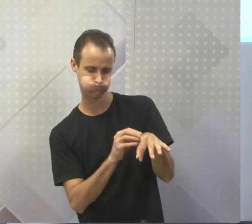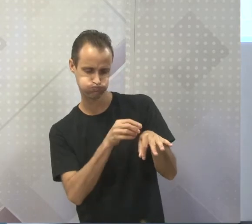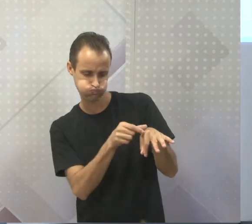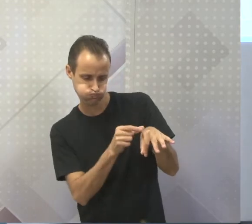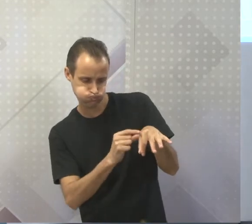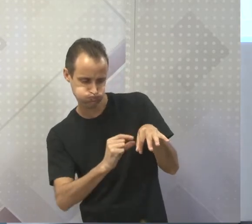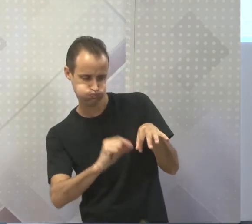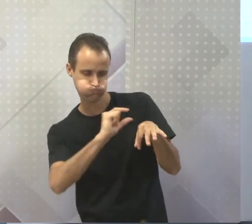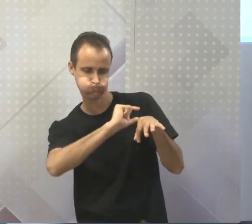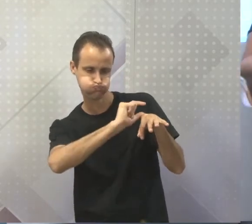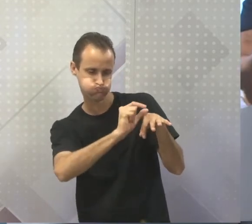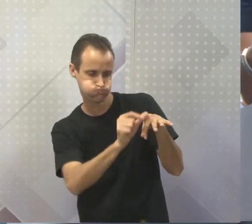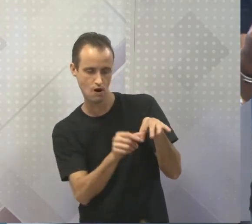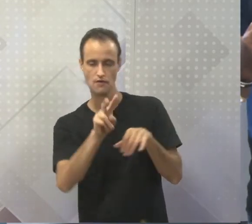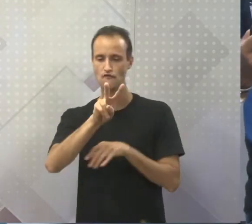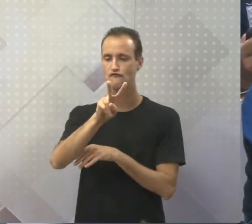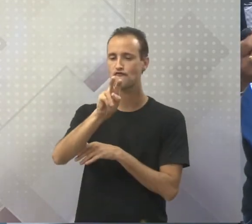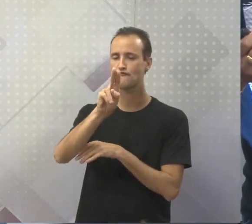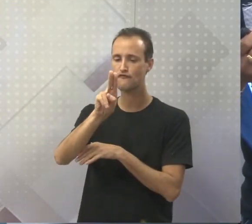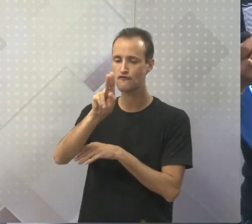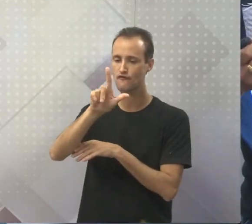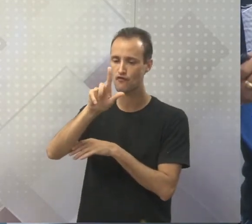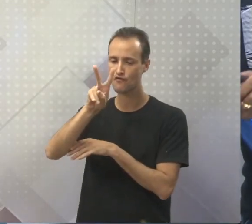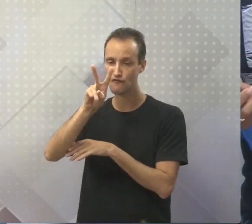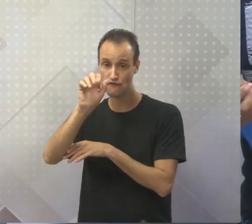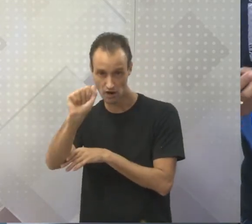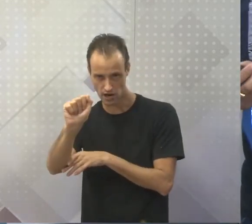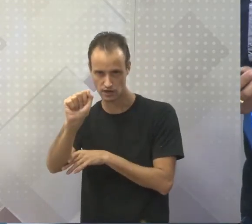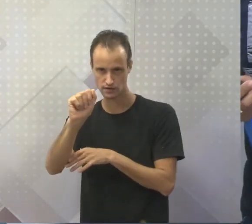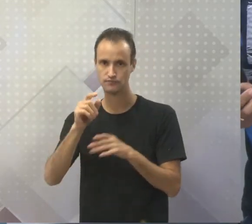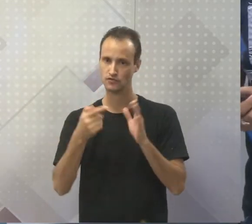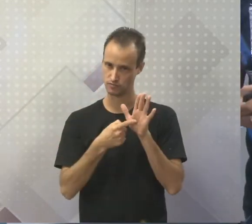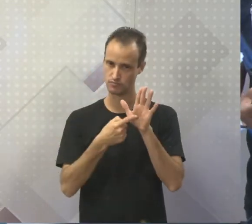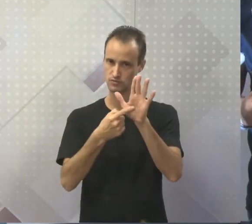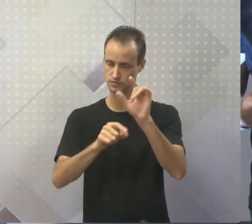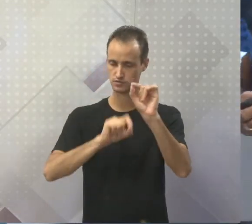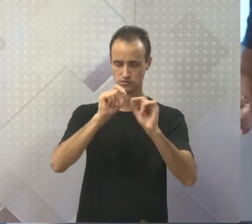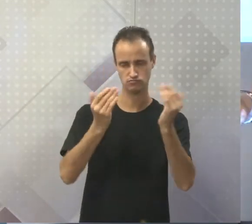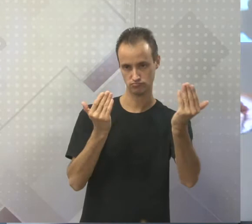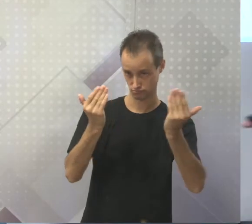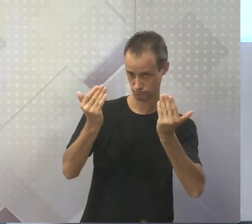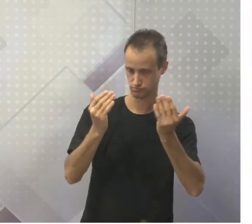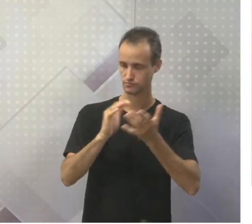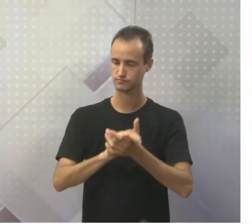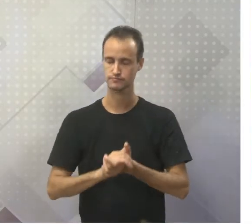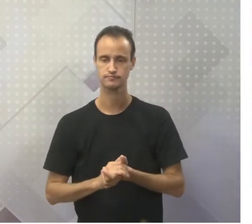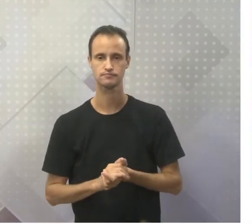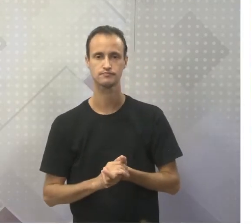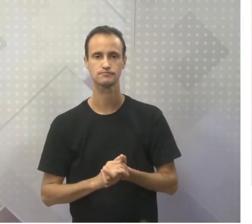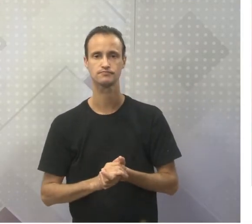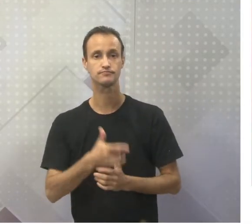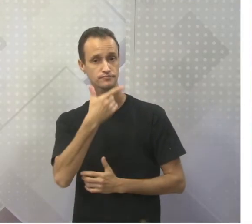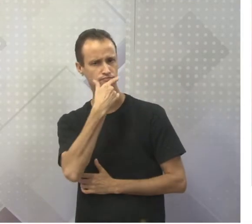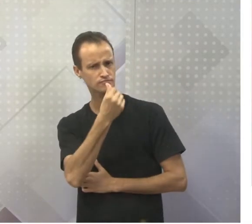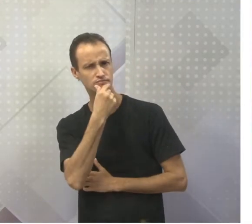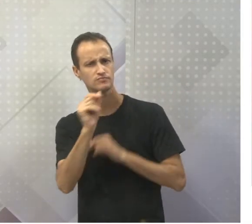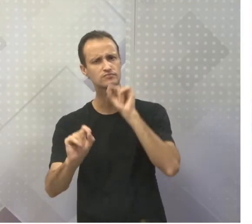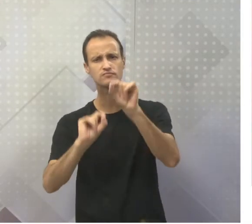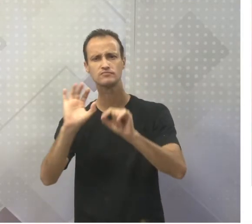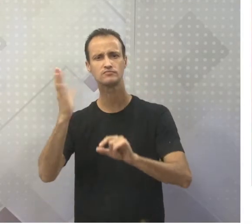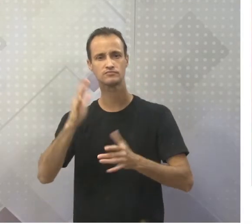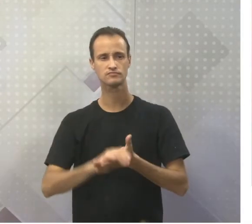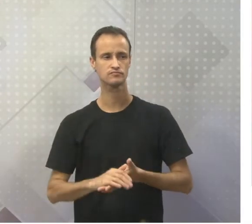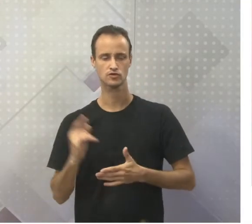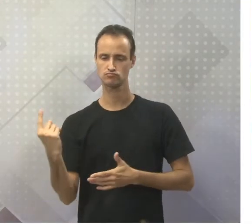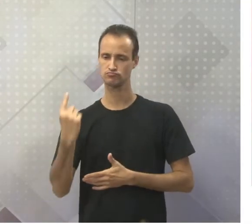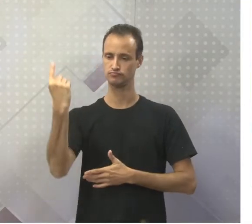a ser uma vulva. Cuidado, não chame vagina, eu vou mostrar a vocês o que é vagina ainda nessa aula. E nos meninos, aumento